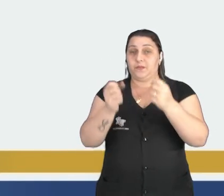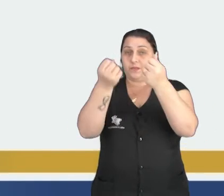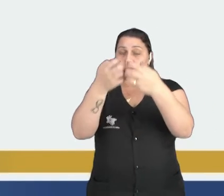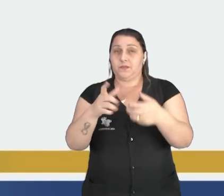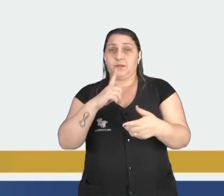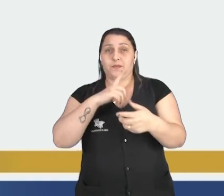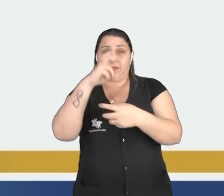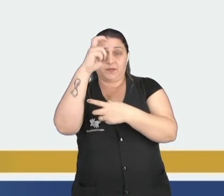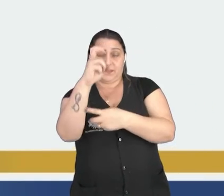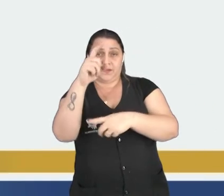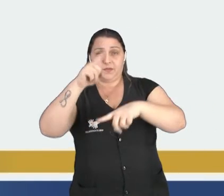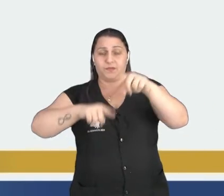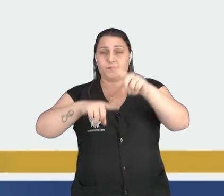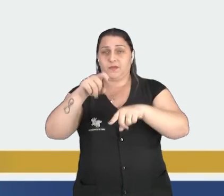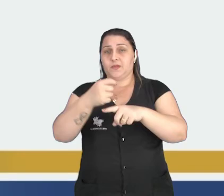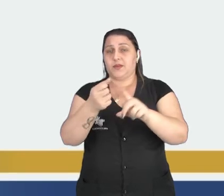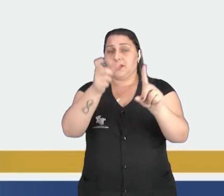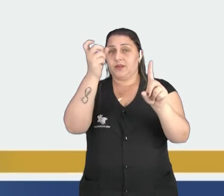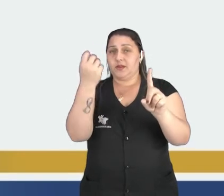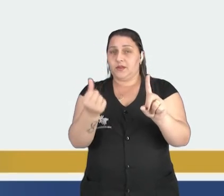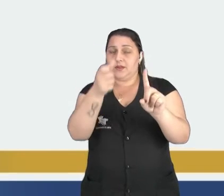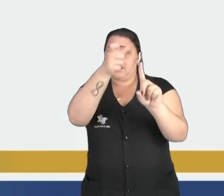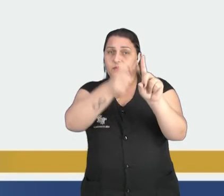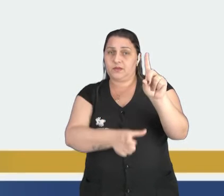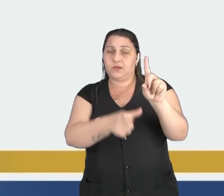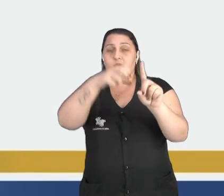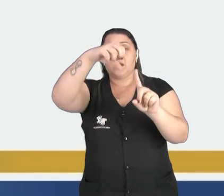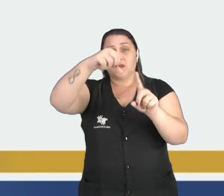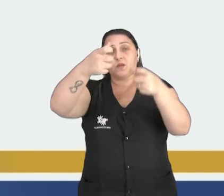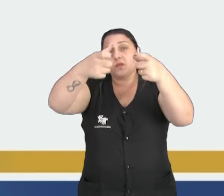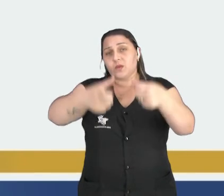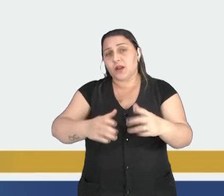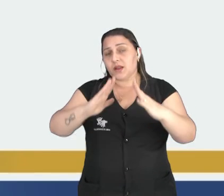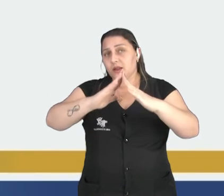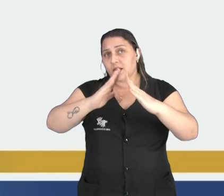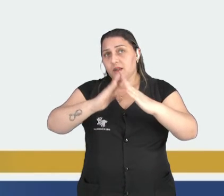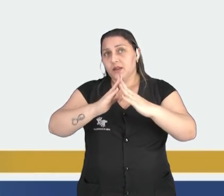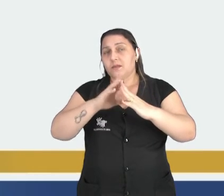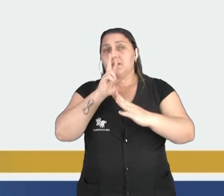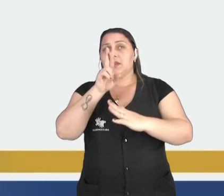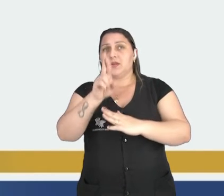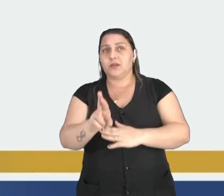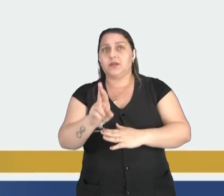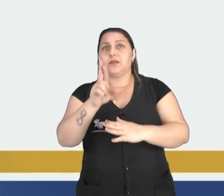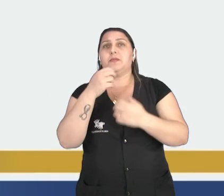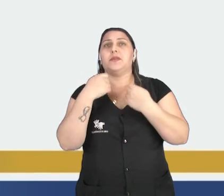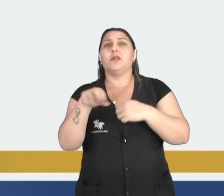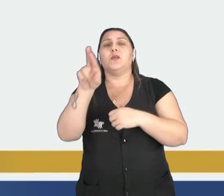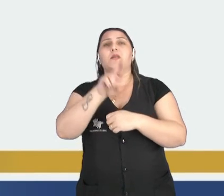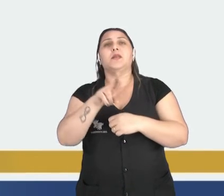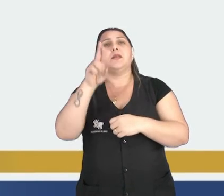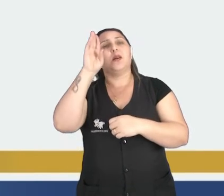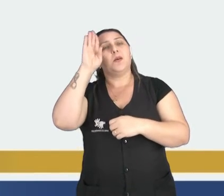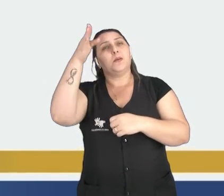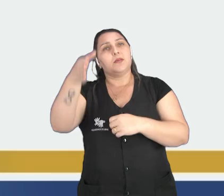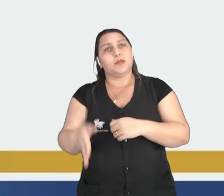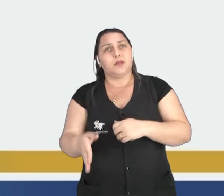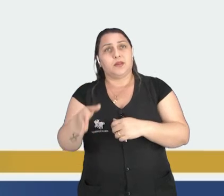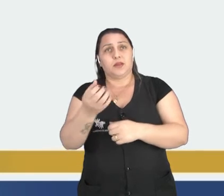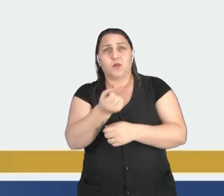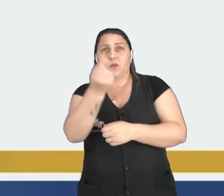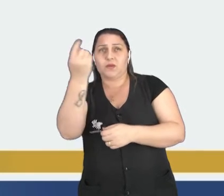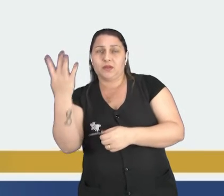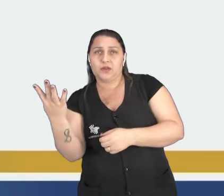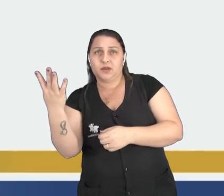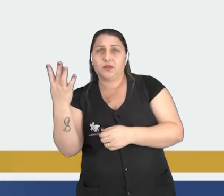5 objetos e 6 personagens numa casa de 9 cômodos. Para resolver a questão, devemos utilizar o princípio fundamental da